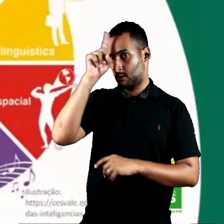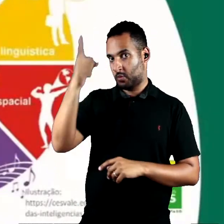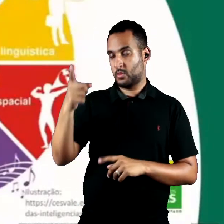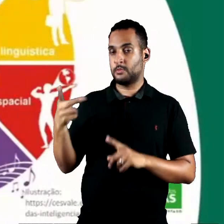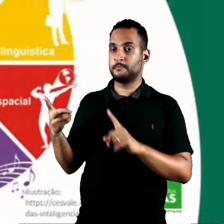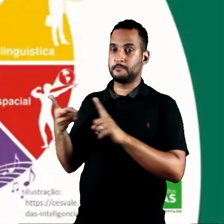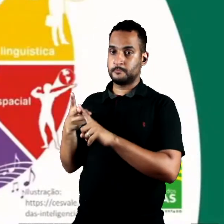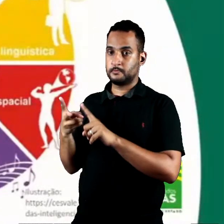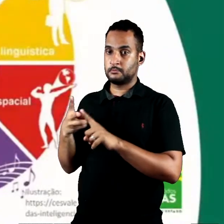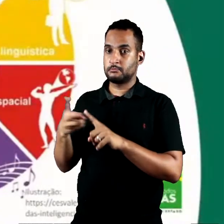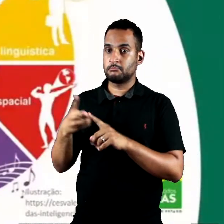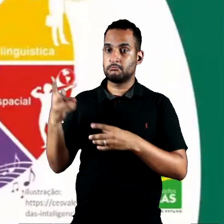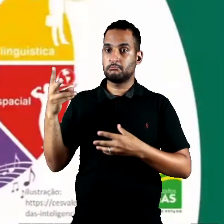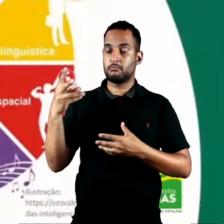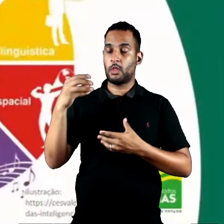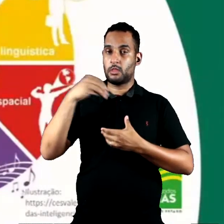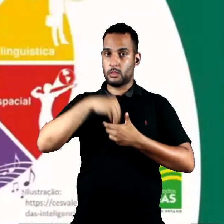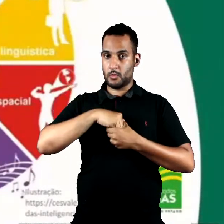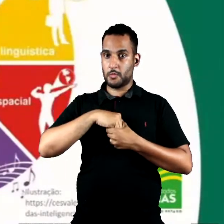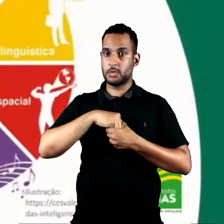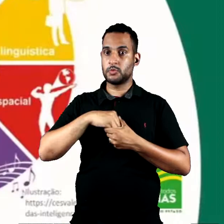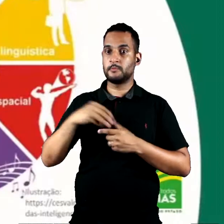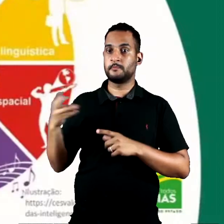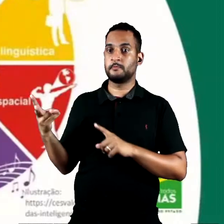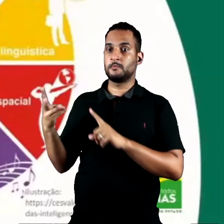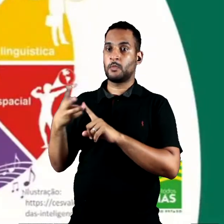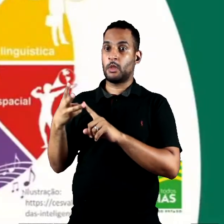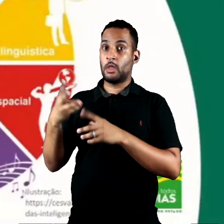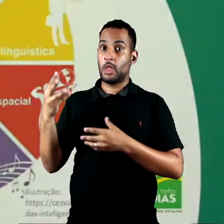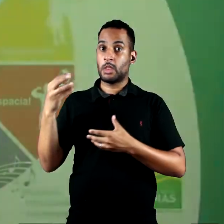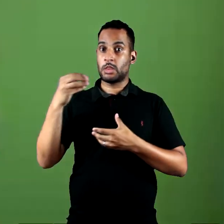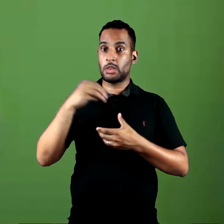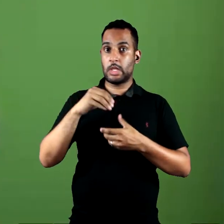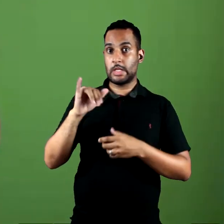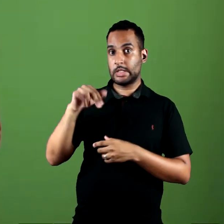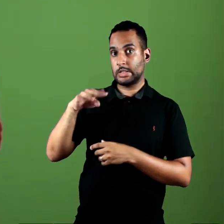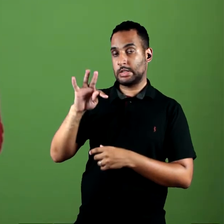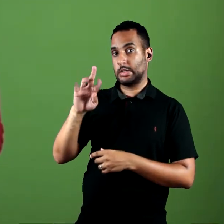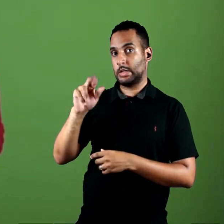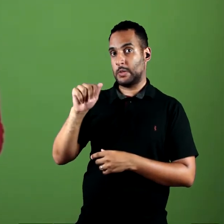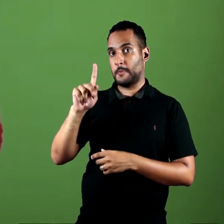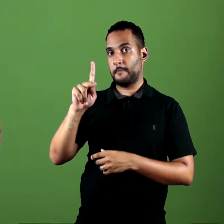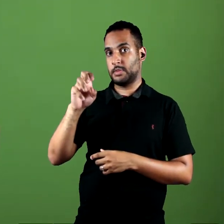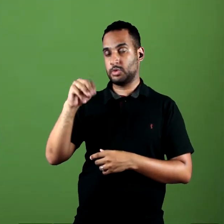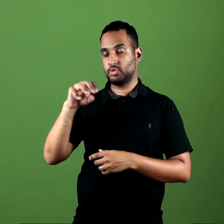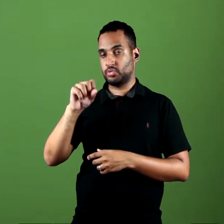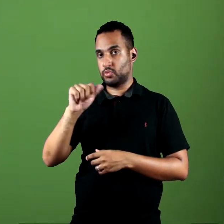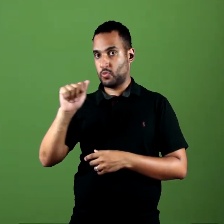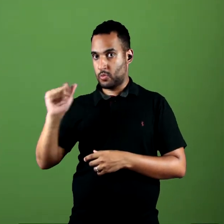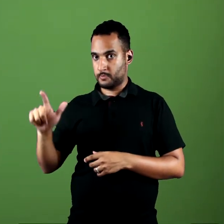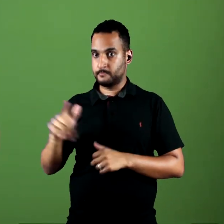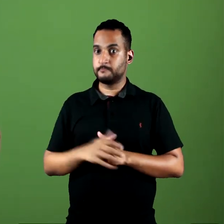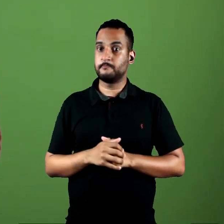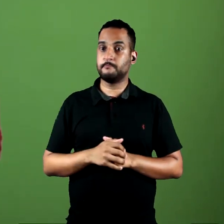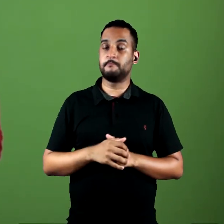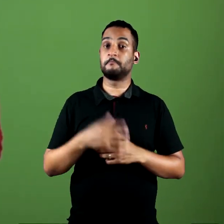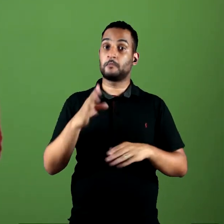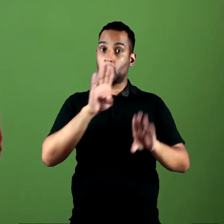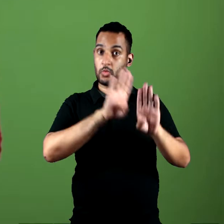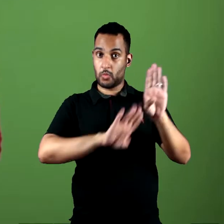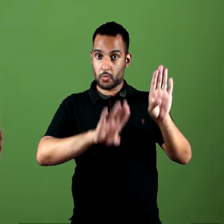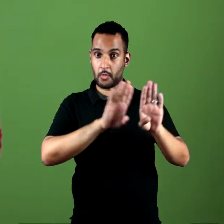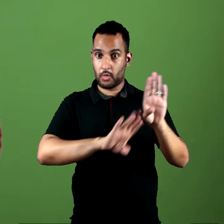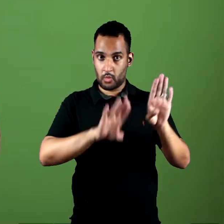naturalista, interpessoal e intrapessoal. No blog Altas Habilidades Superdotação